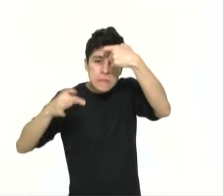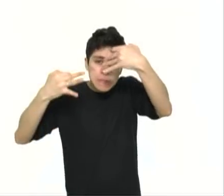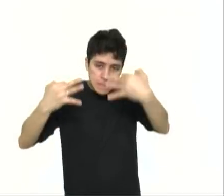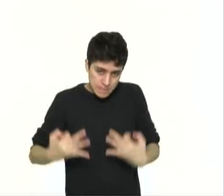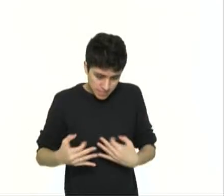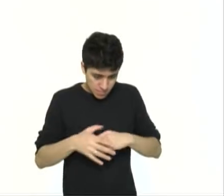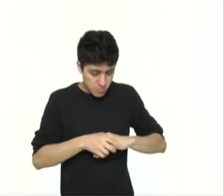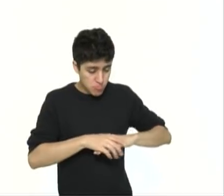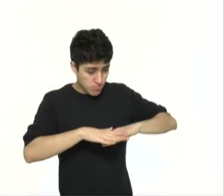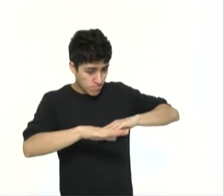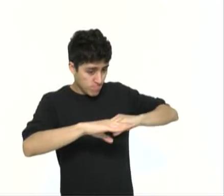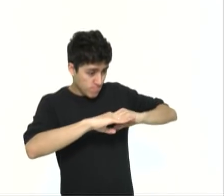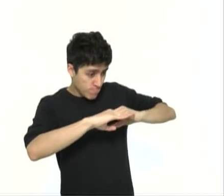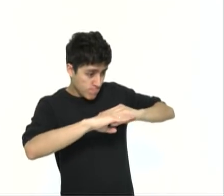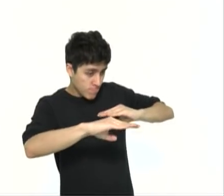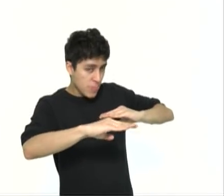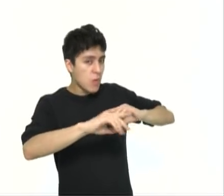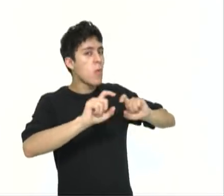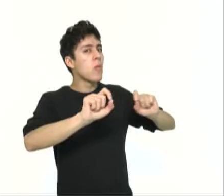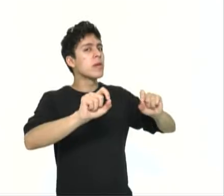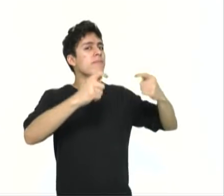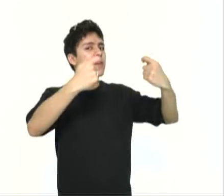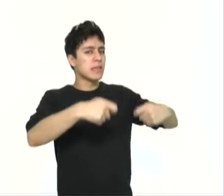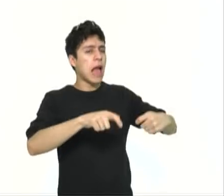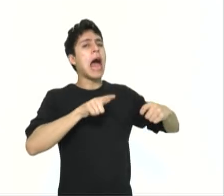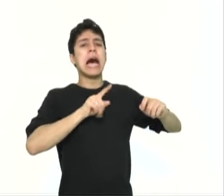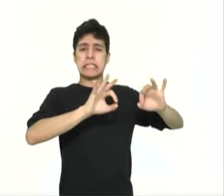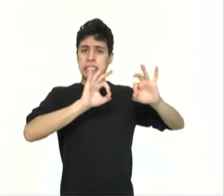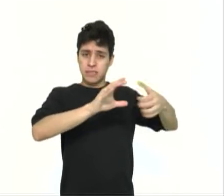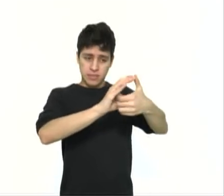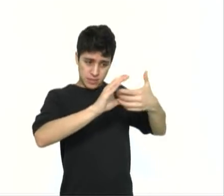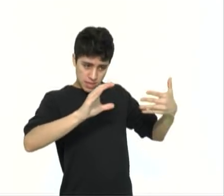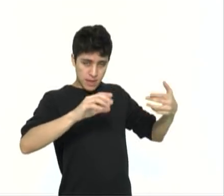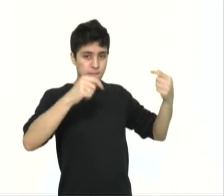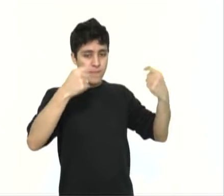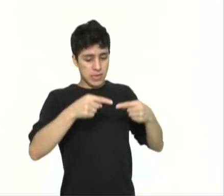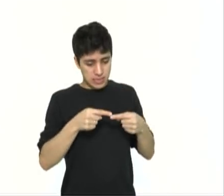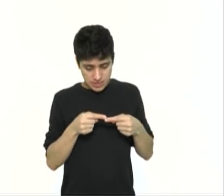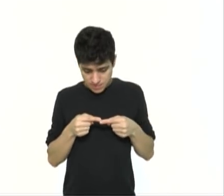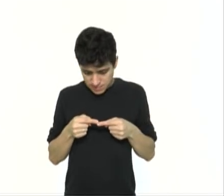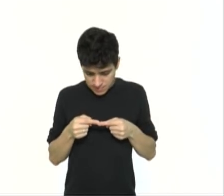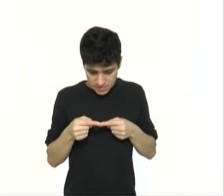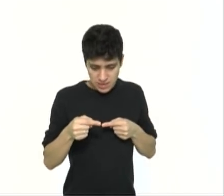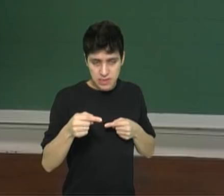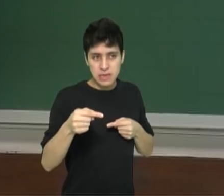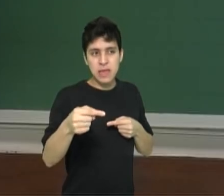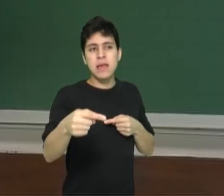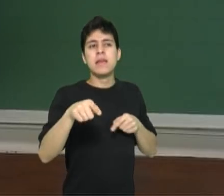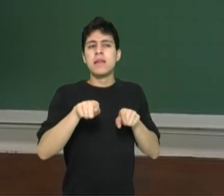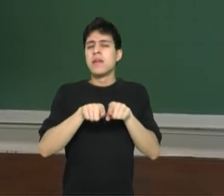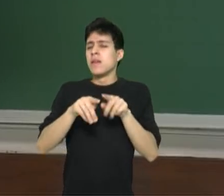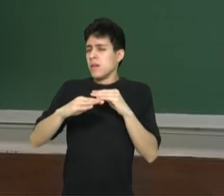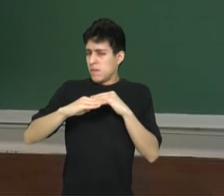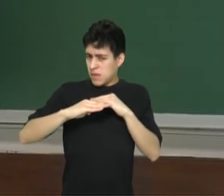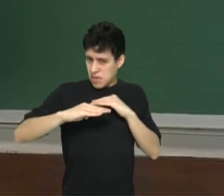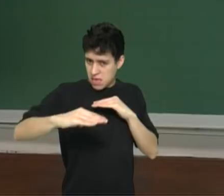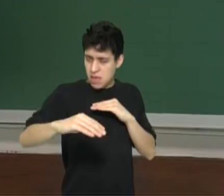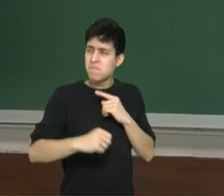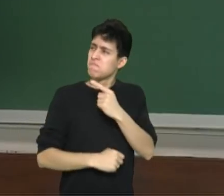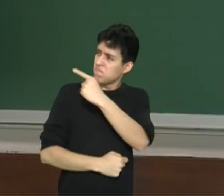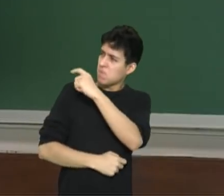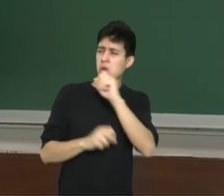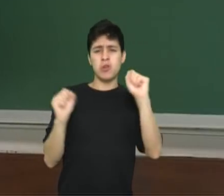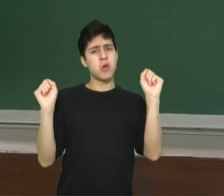Movimento uniforme, para ele ser uniforme, o que ele tem que ter que a gente viu? Tem que ser um trajeto reto e plano, certo? Que nesse caso é algo